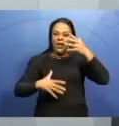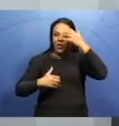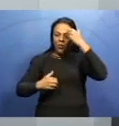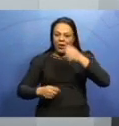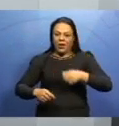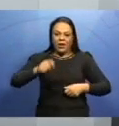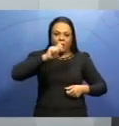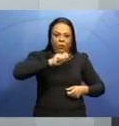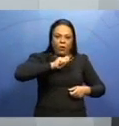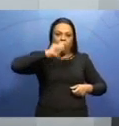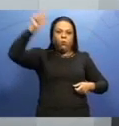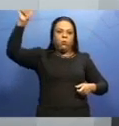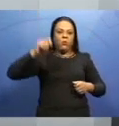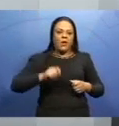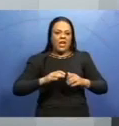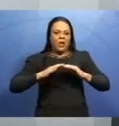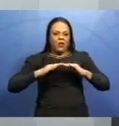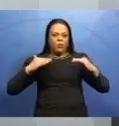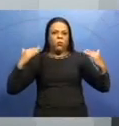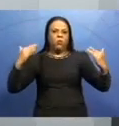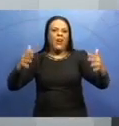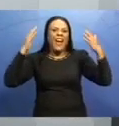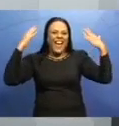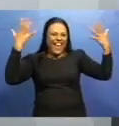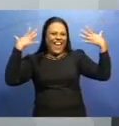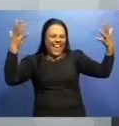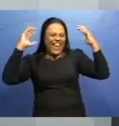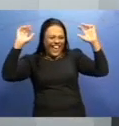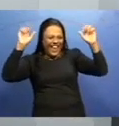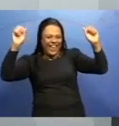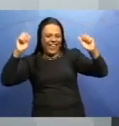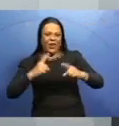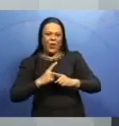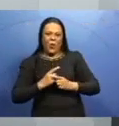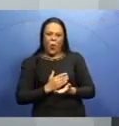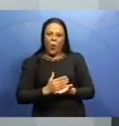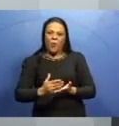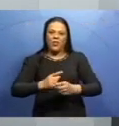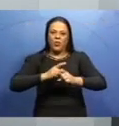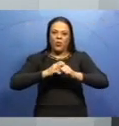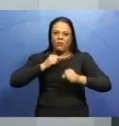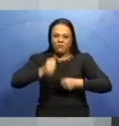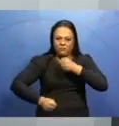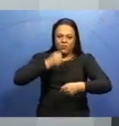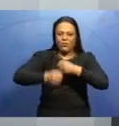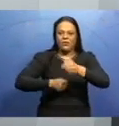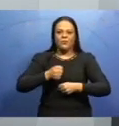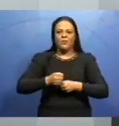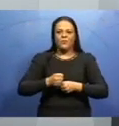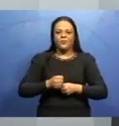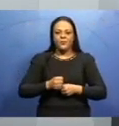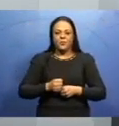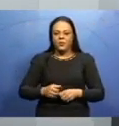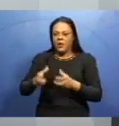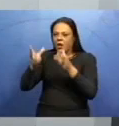Sob aplausos das torcidas, começou a corrida do século. Em meio de 1 minuto, a